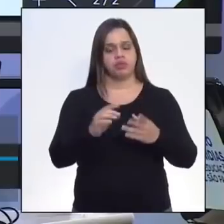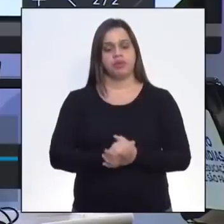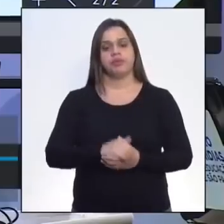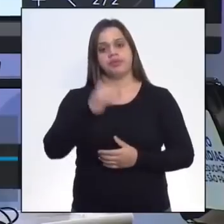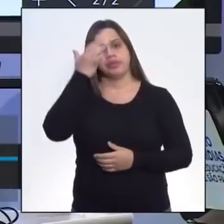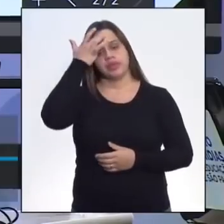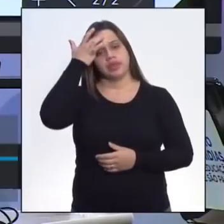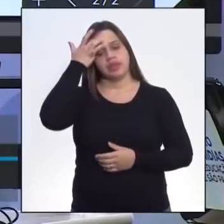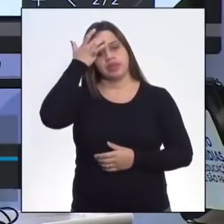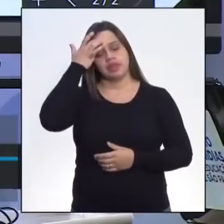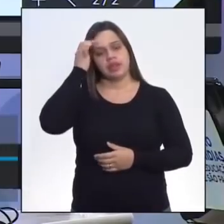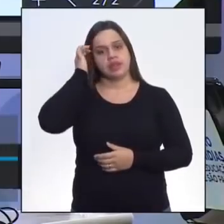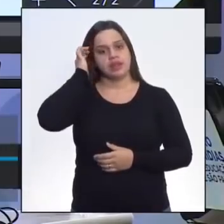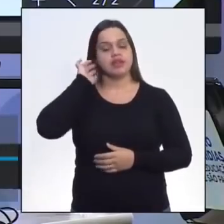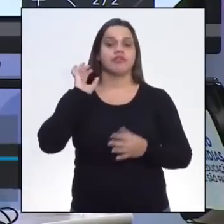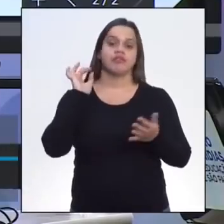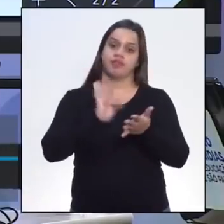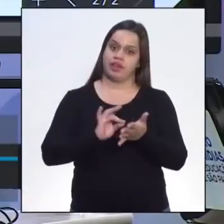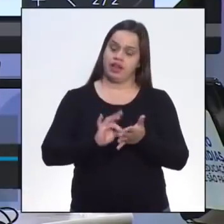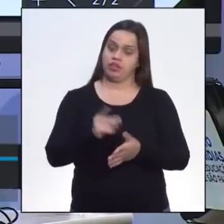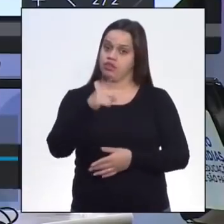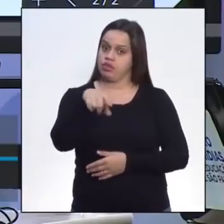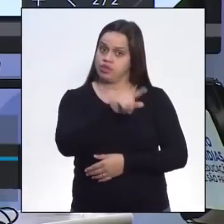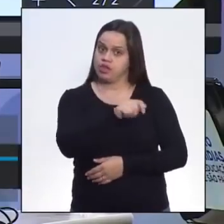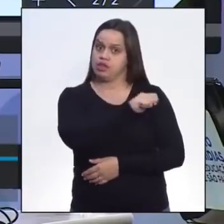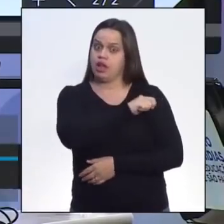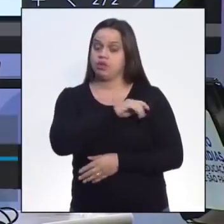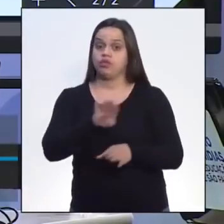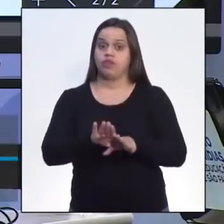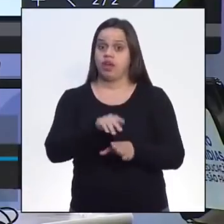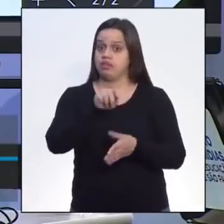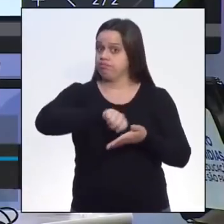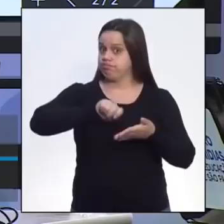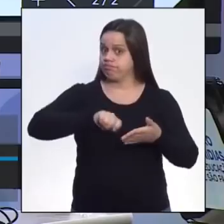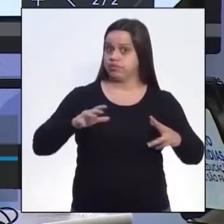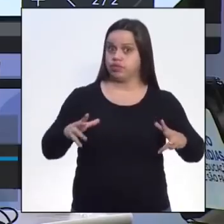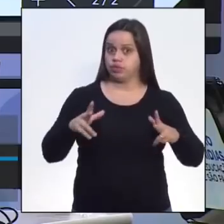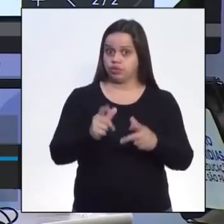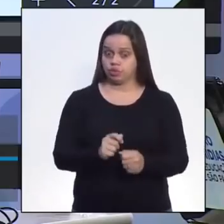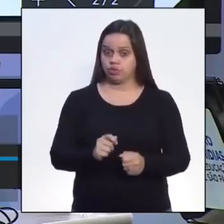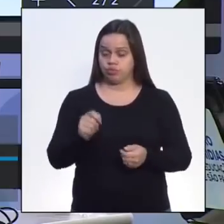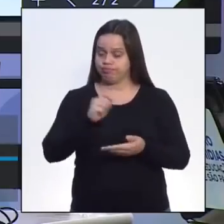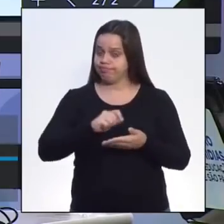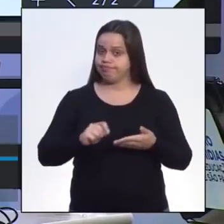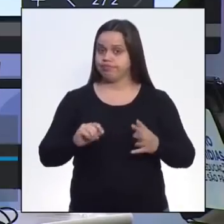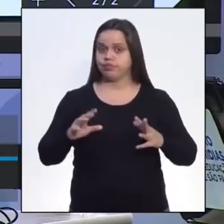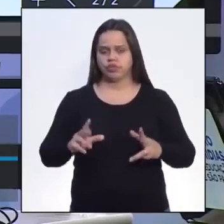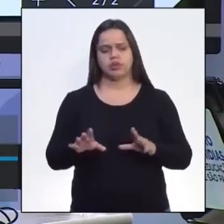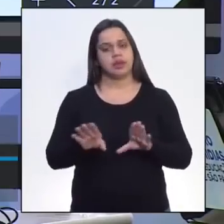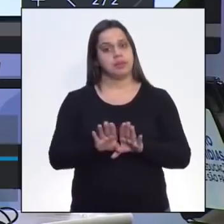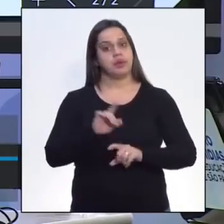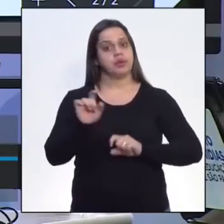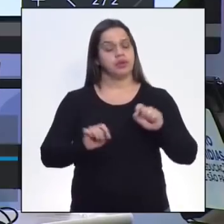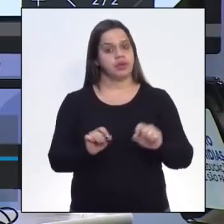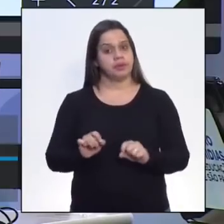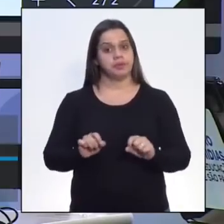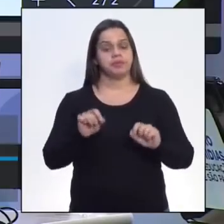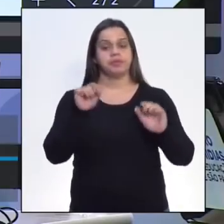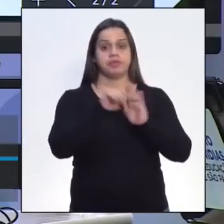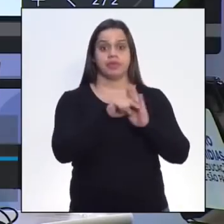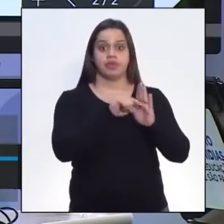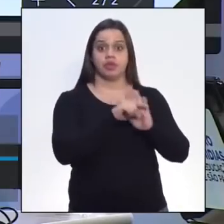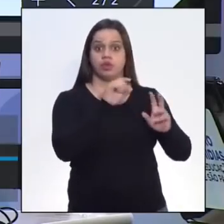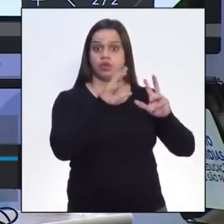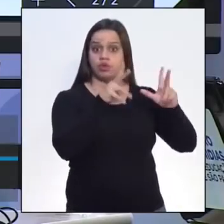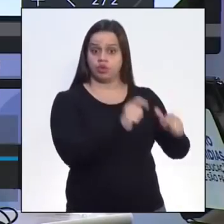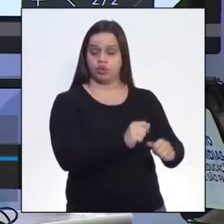Então, assim, como o Jonas disse, façam as anotações de vocês, correto? Também consultem